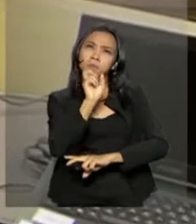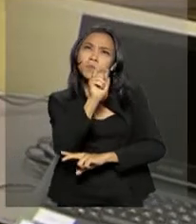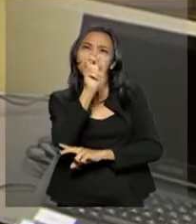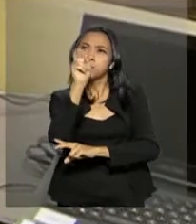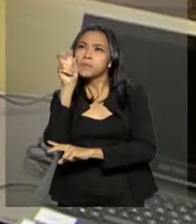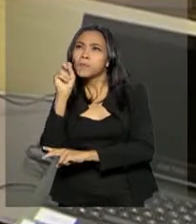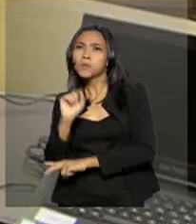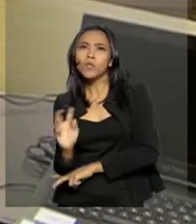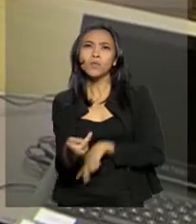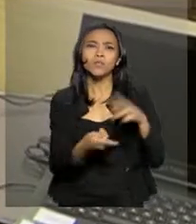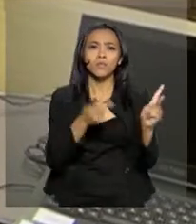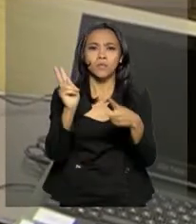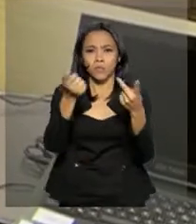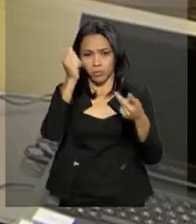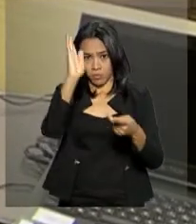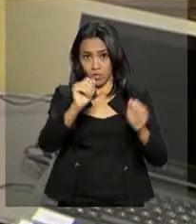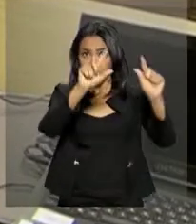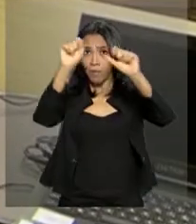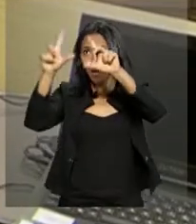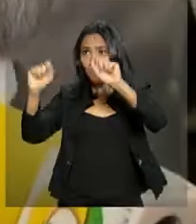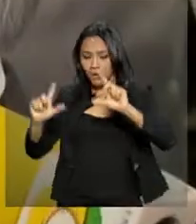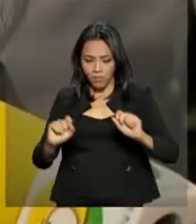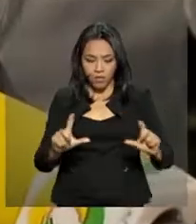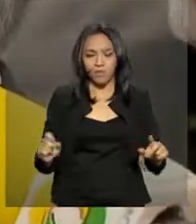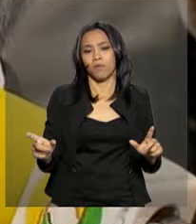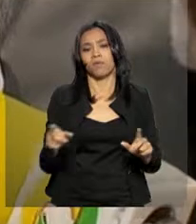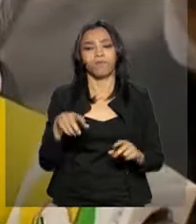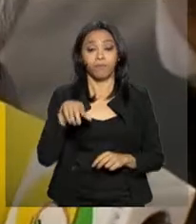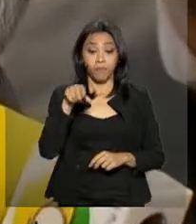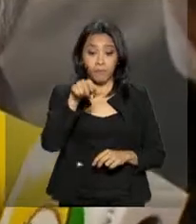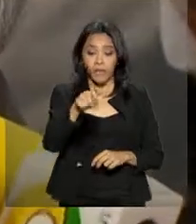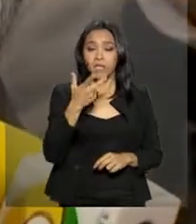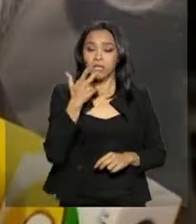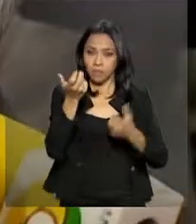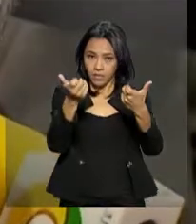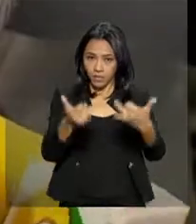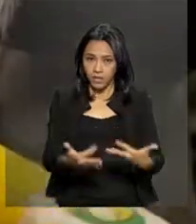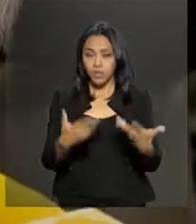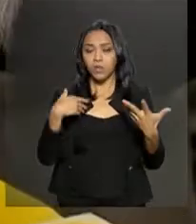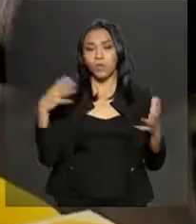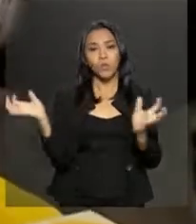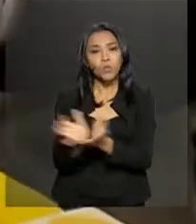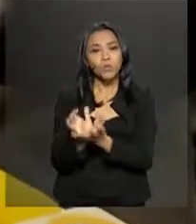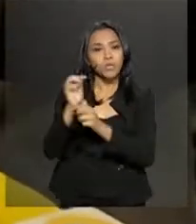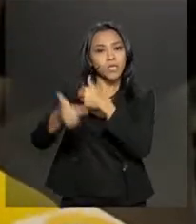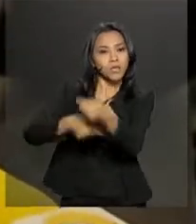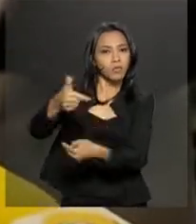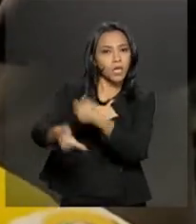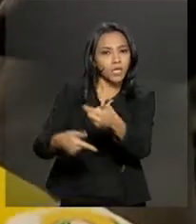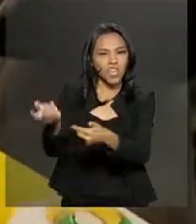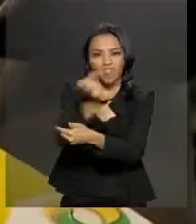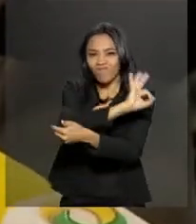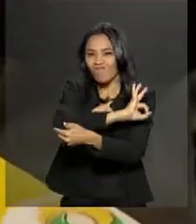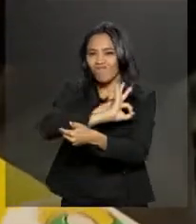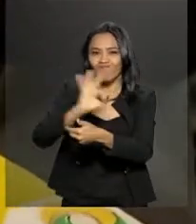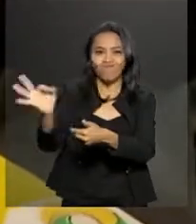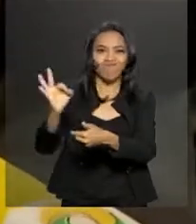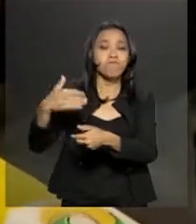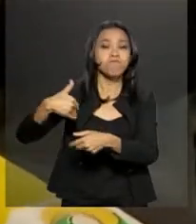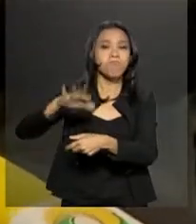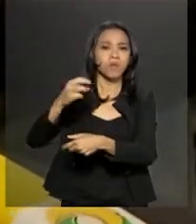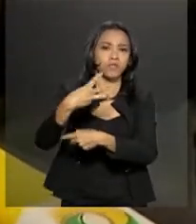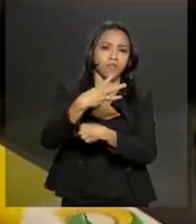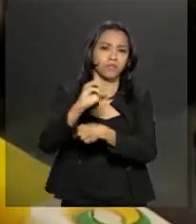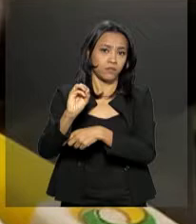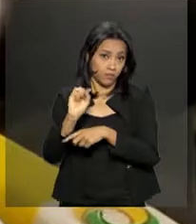acompanhou o andamento da operação o efetivo está trabalhando efetivos extraordinário mais de 300